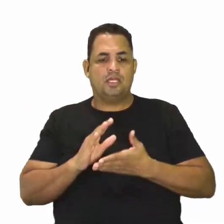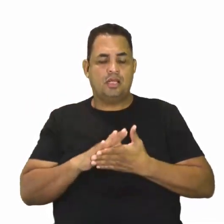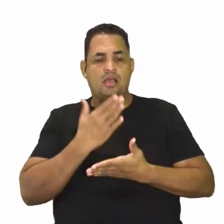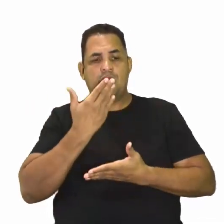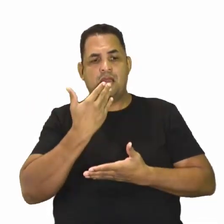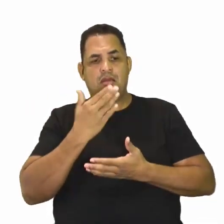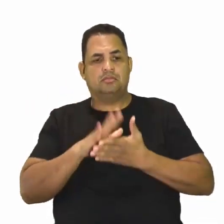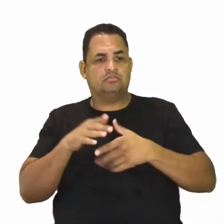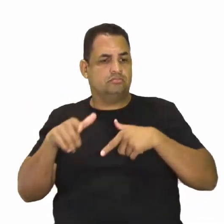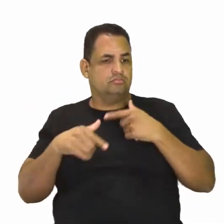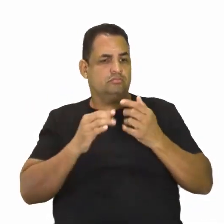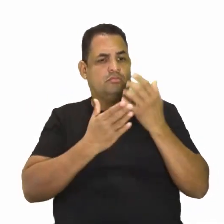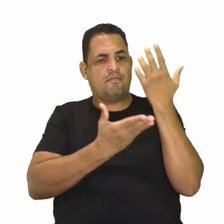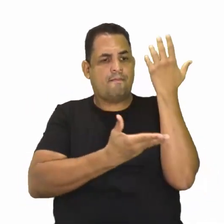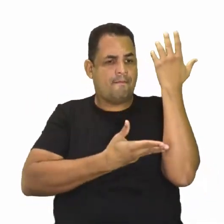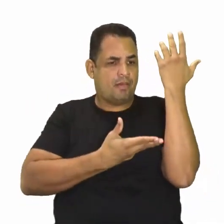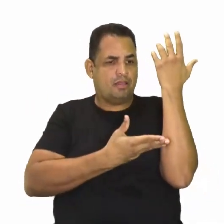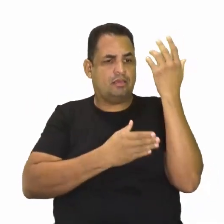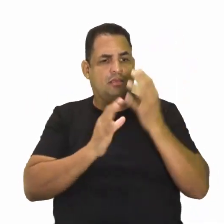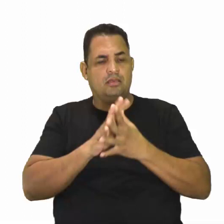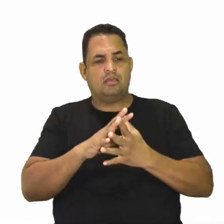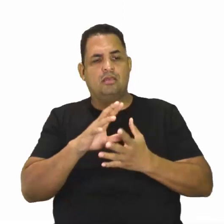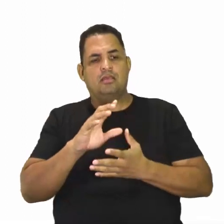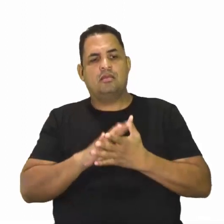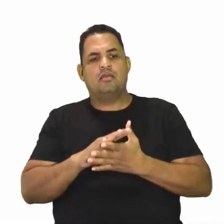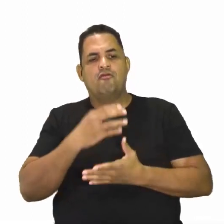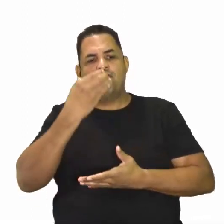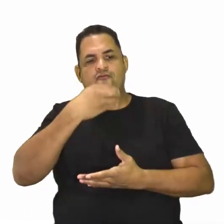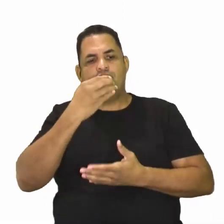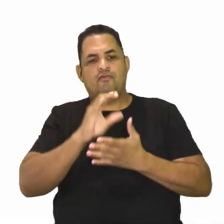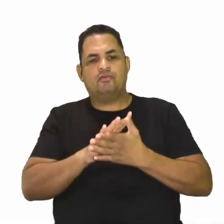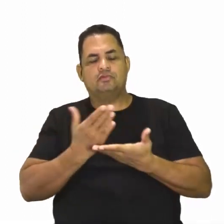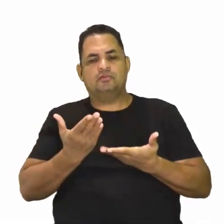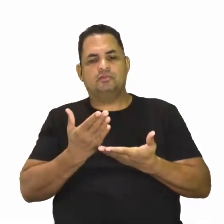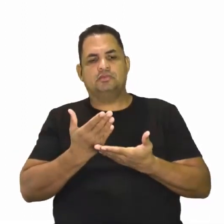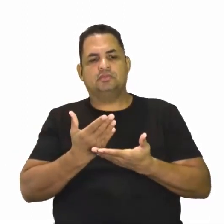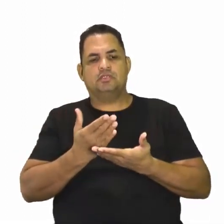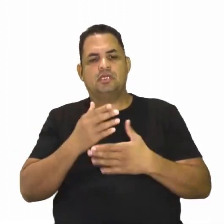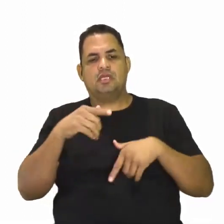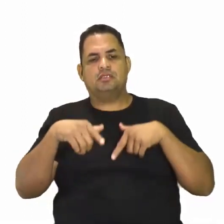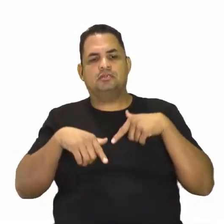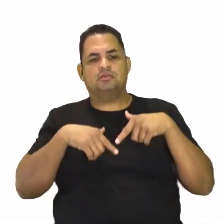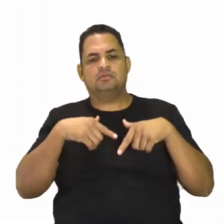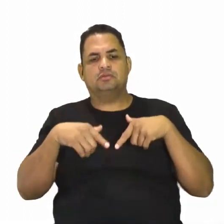alimento, madeira, lenha, frutos e fornecimento de serviços